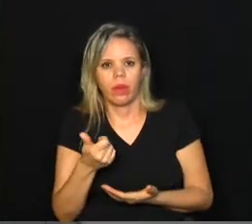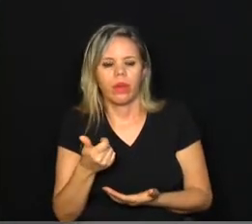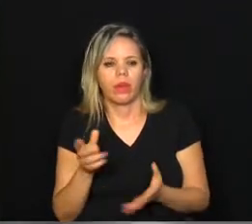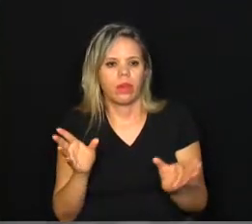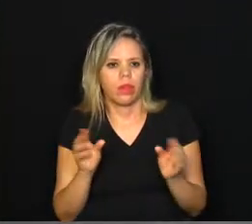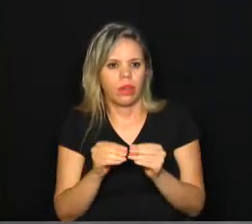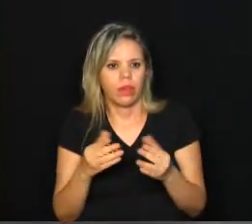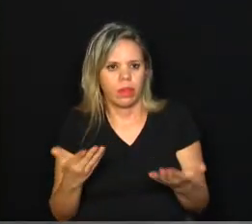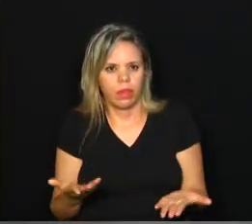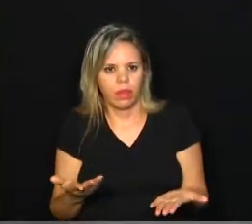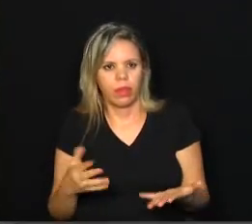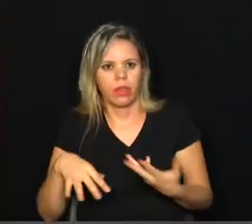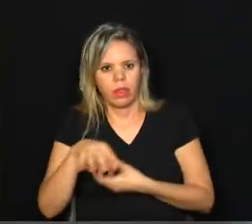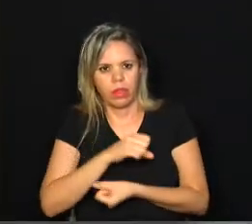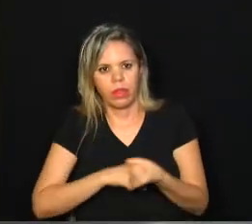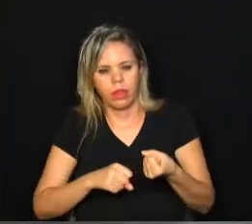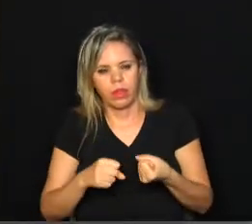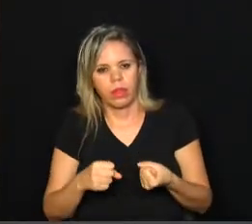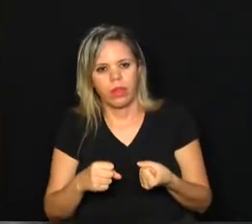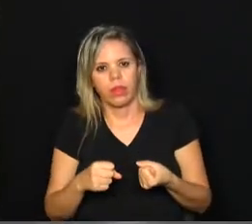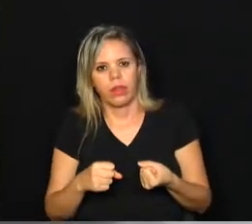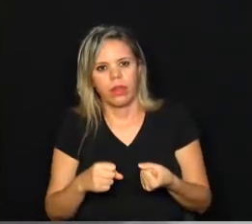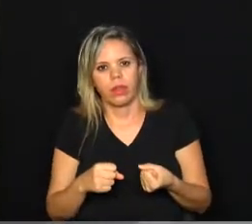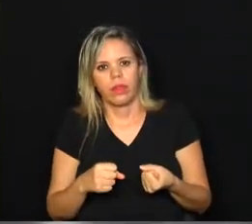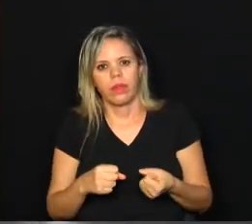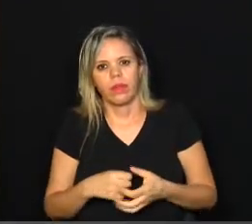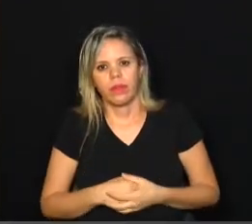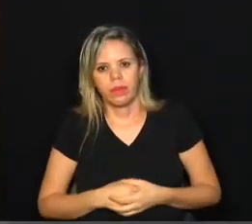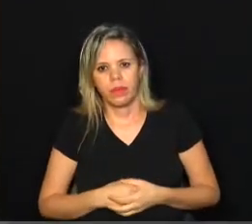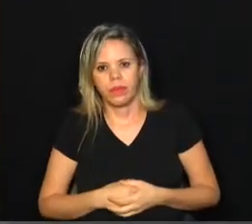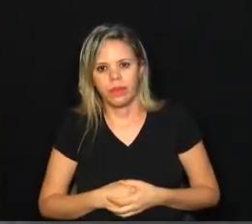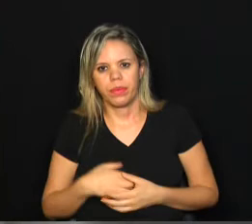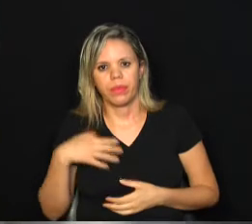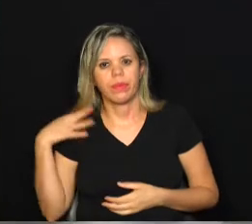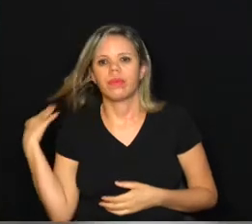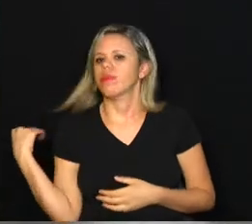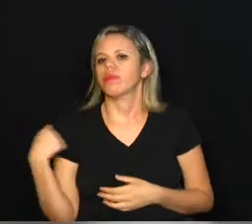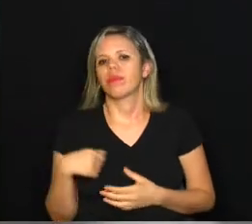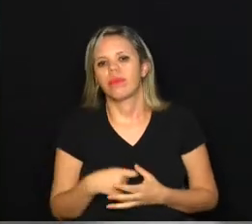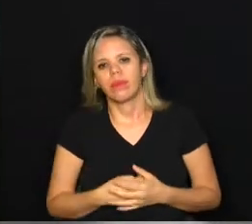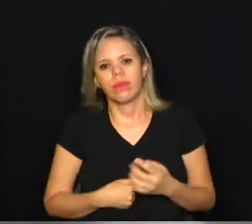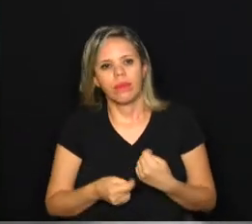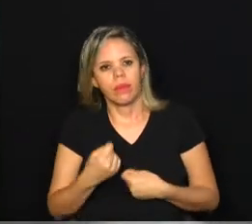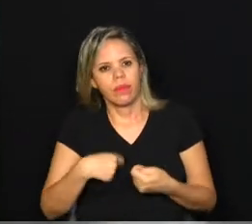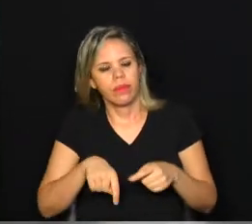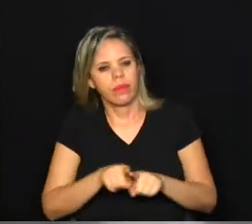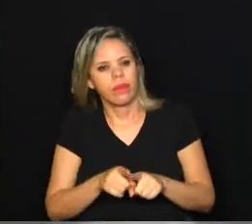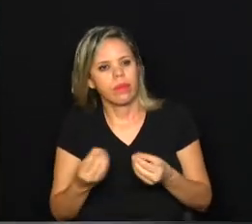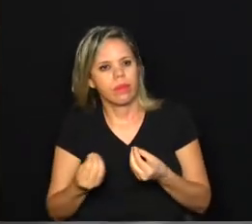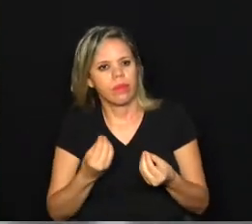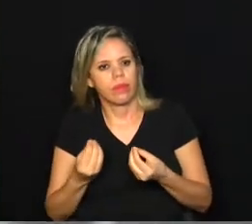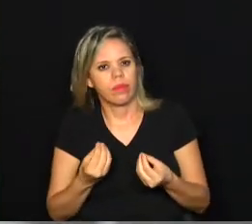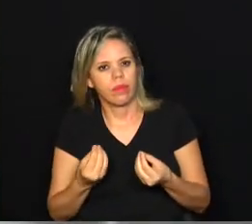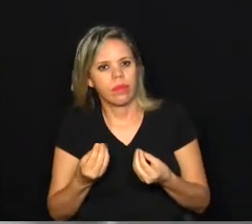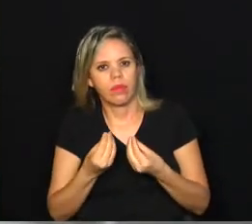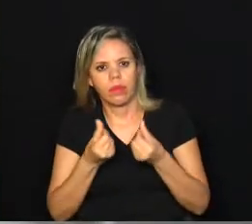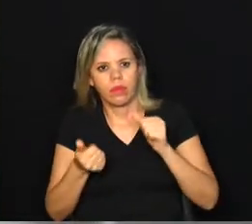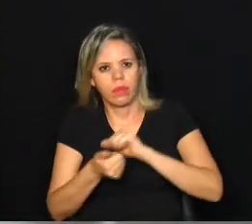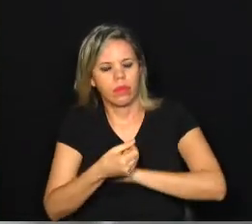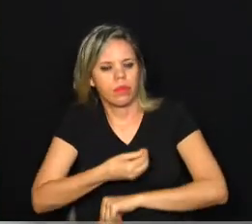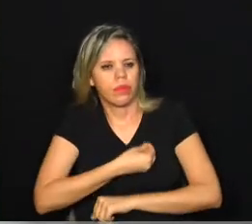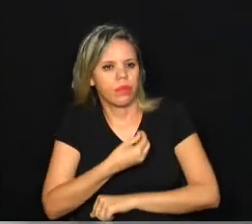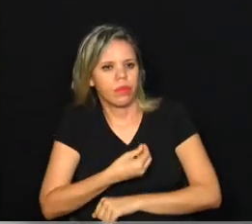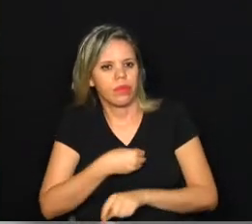definição, é o sustentável. Tanto do ponto de vista ecológico, como do ponto de vista de qualidade de vida,